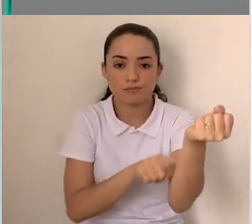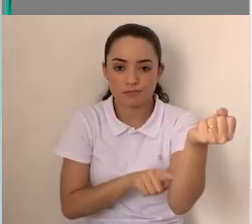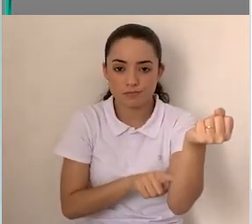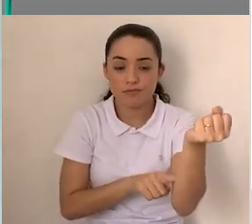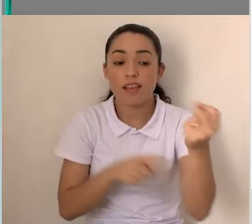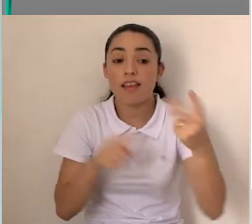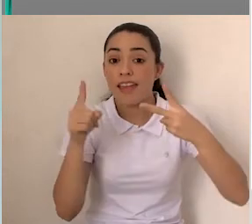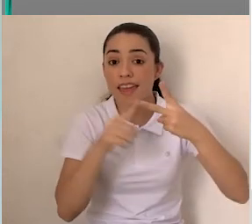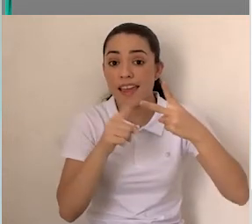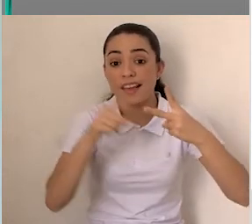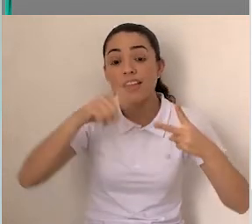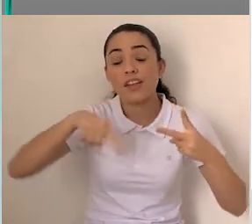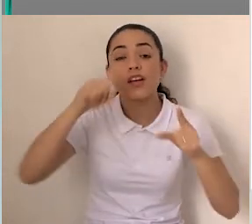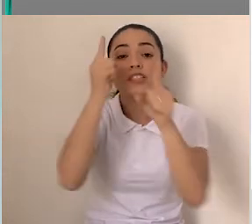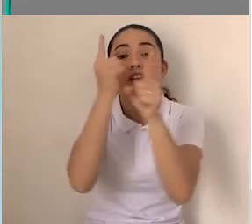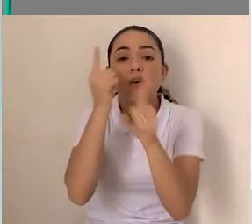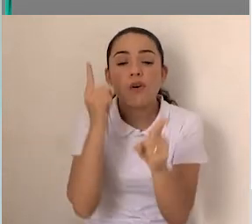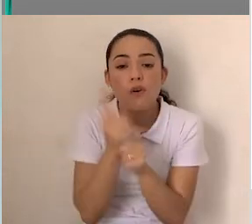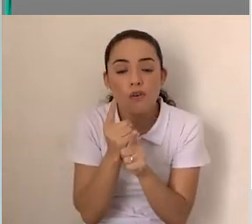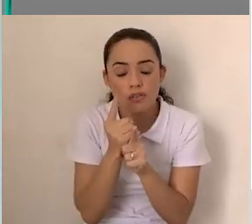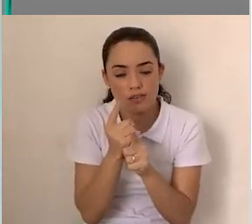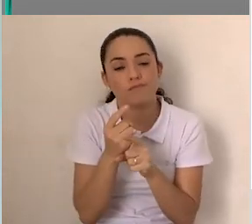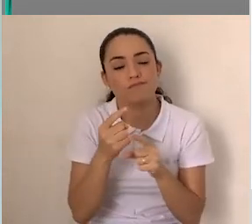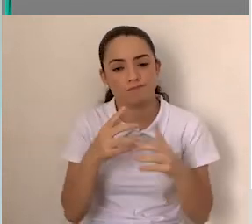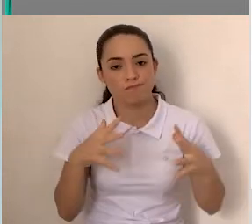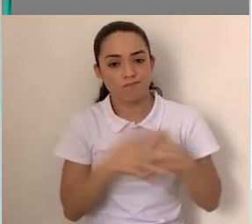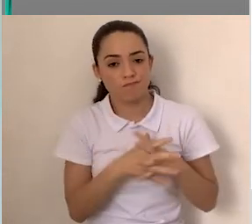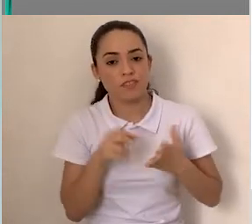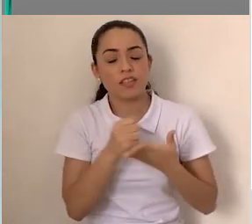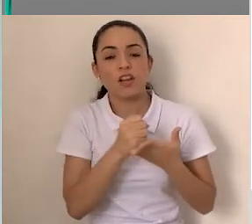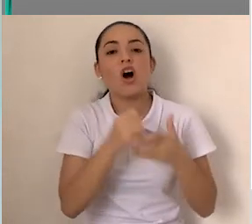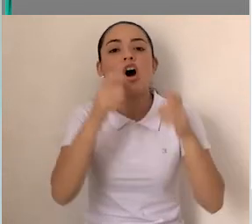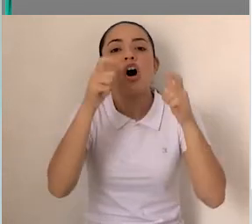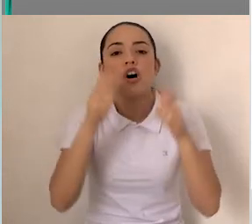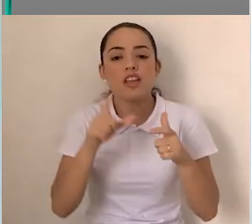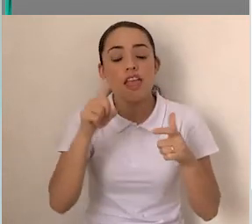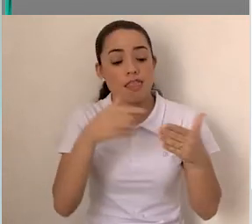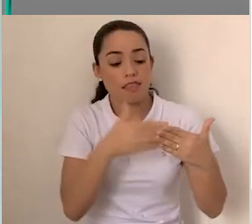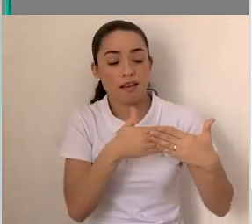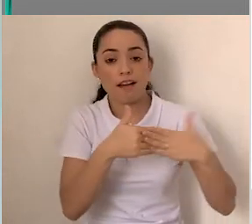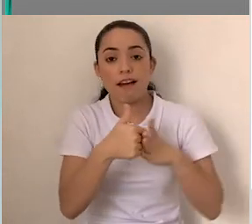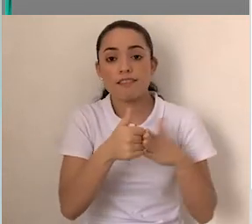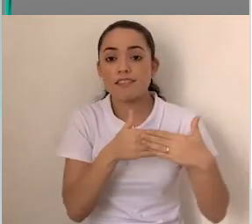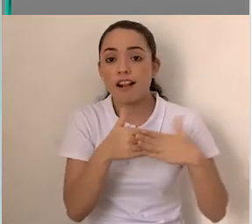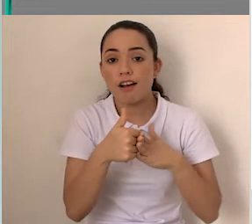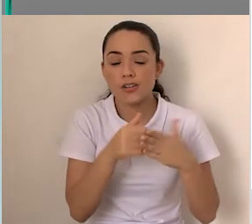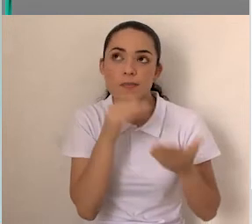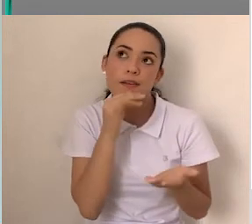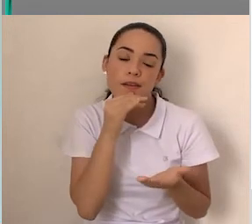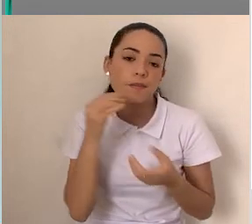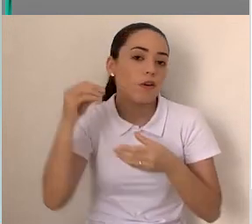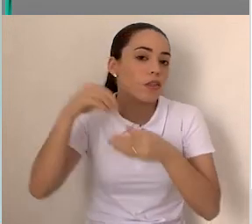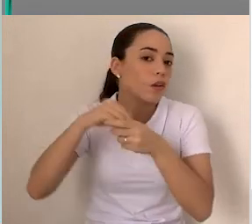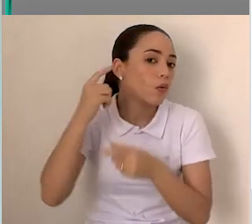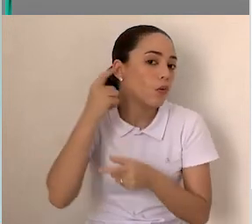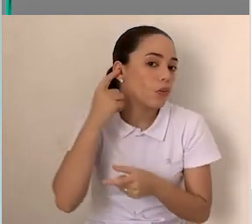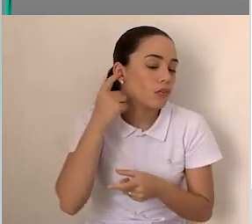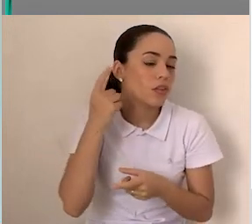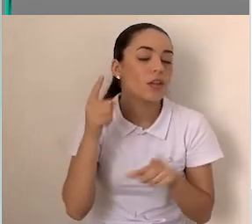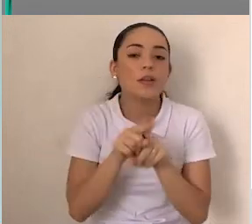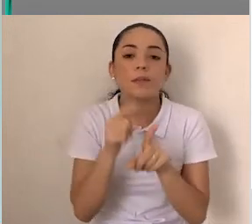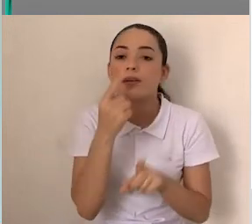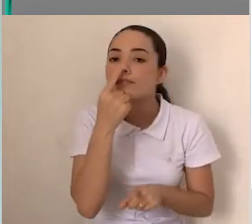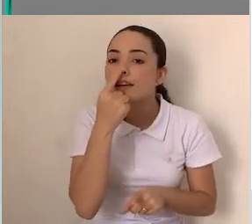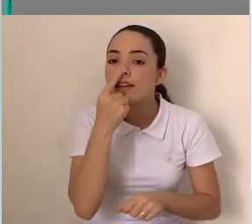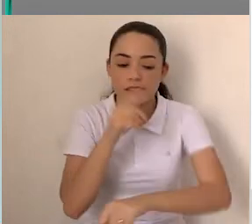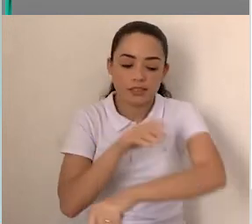lisas nos vasos sanguíneos. As fibras elásticas são predominantemente encontradas no tecido conjuntivo, na cartilagem